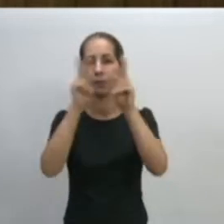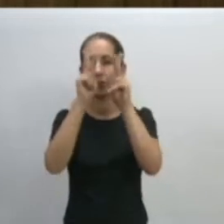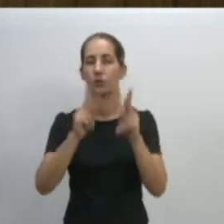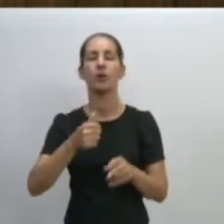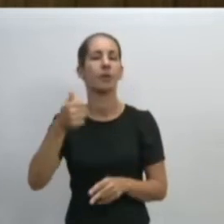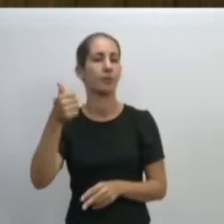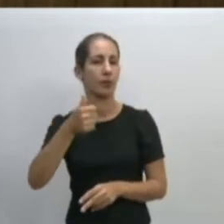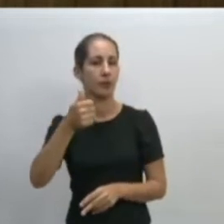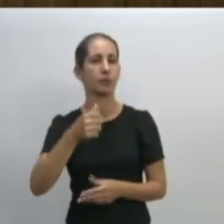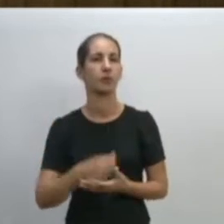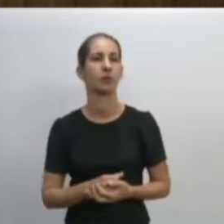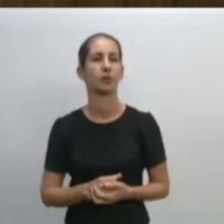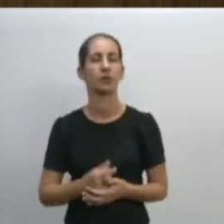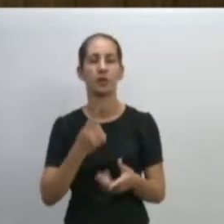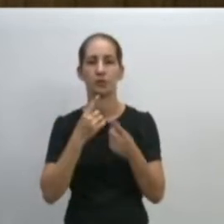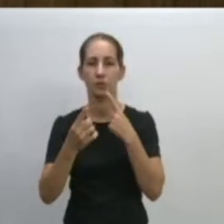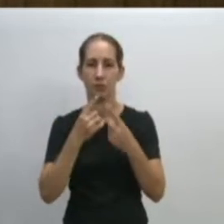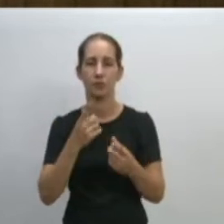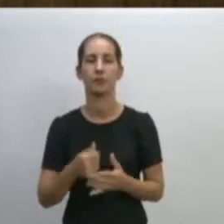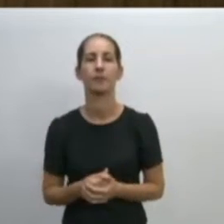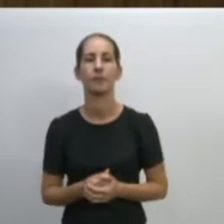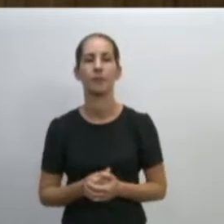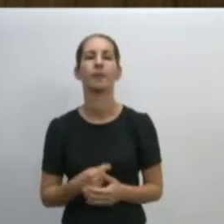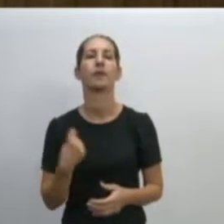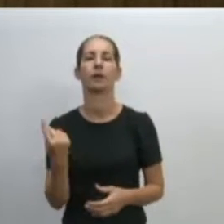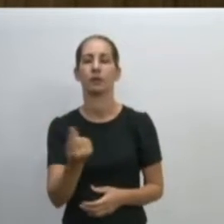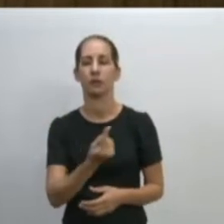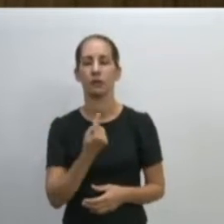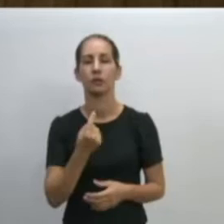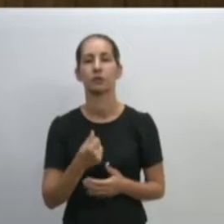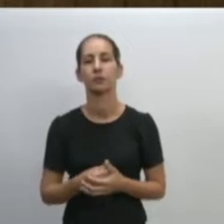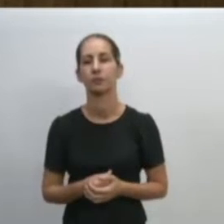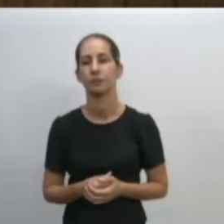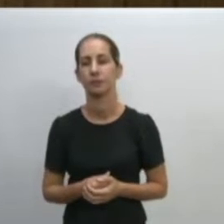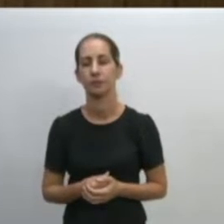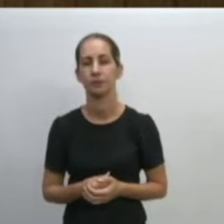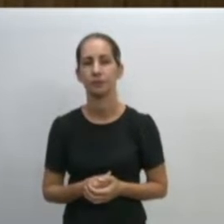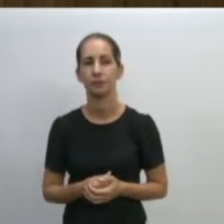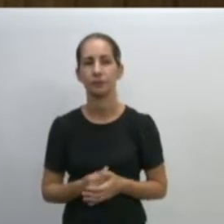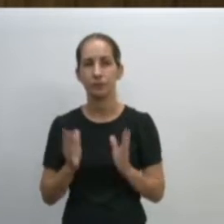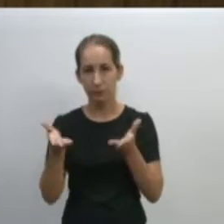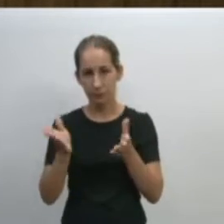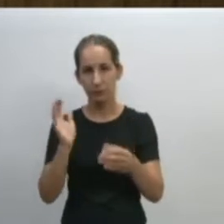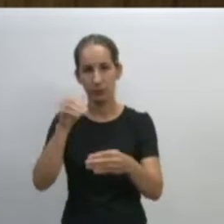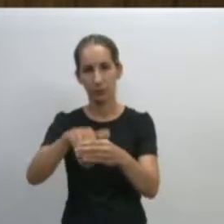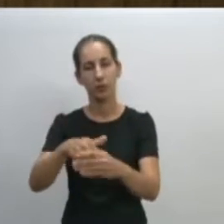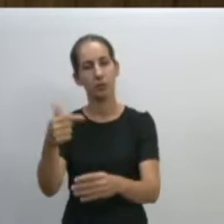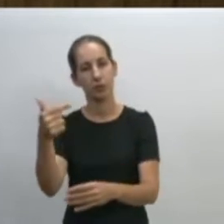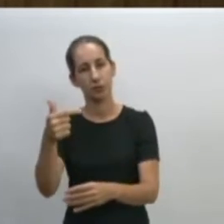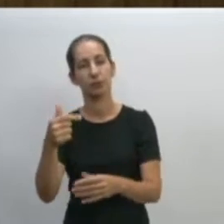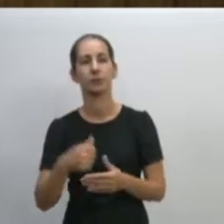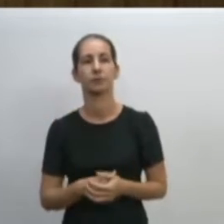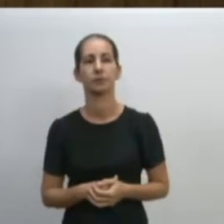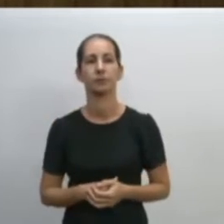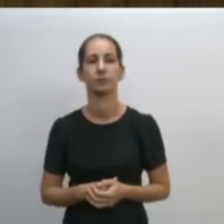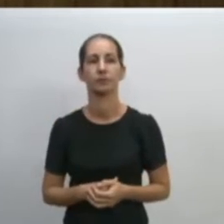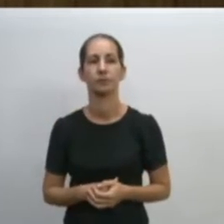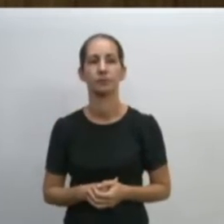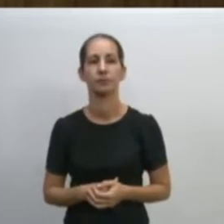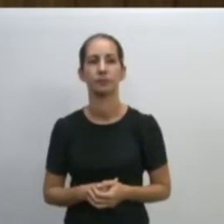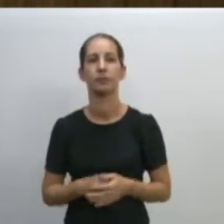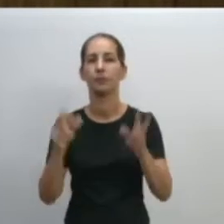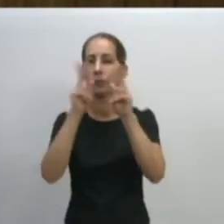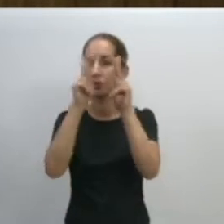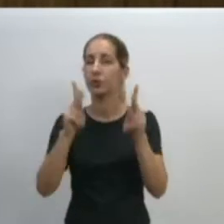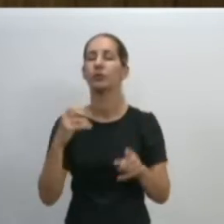foi aprovado em primeira discussão, nós vamos hoje votar em segunda discussão, né, e é um